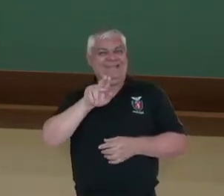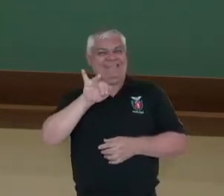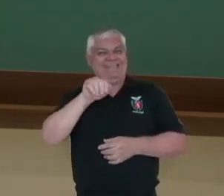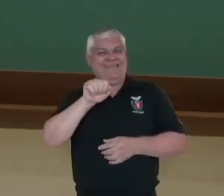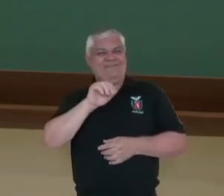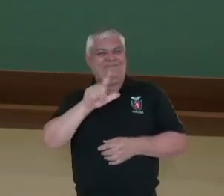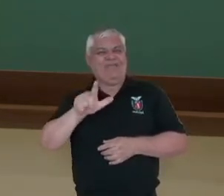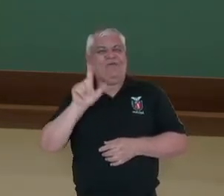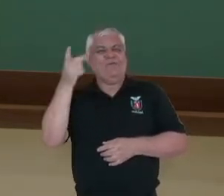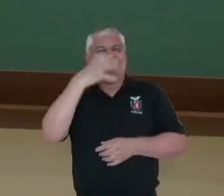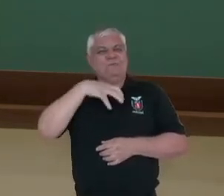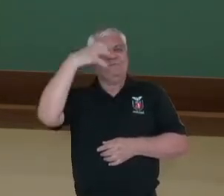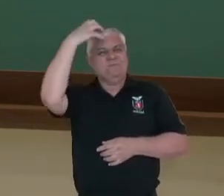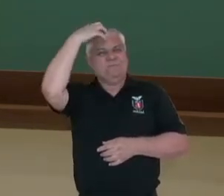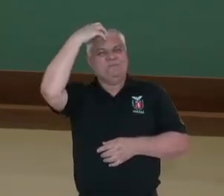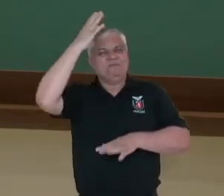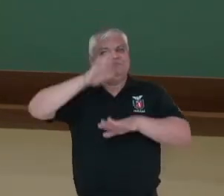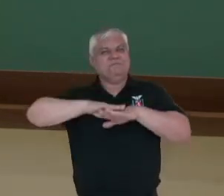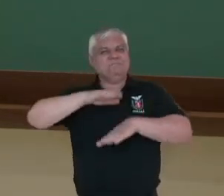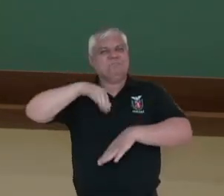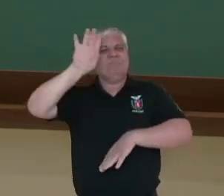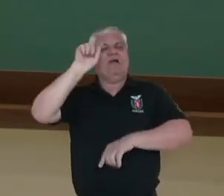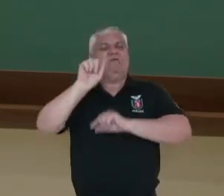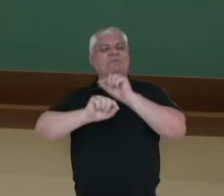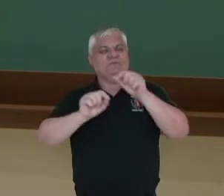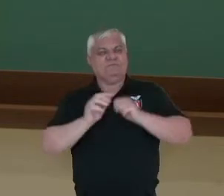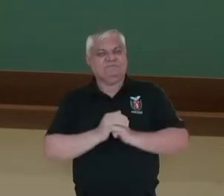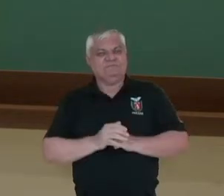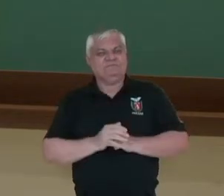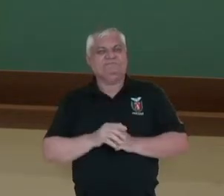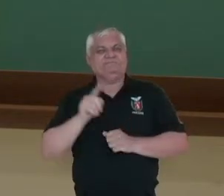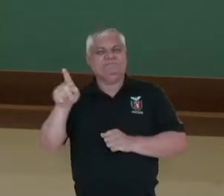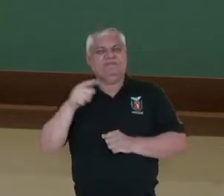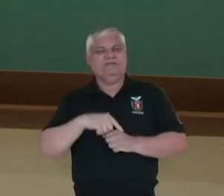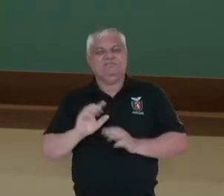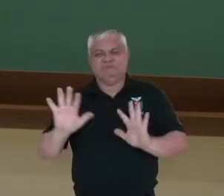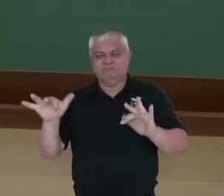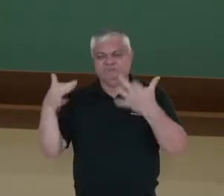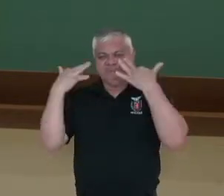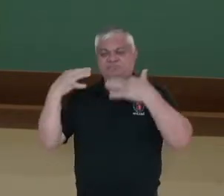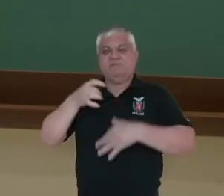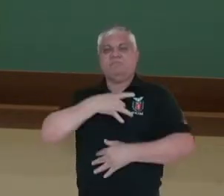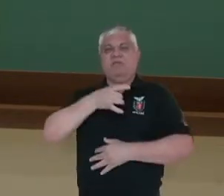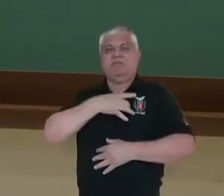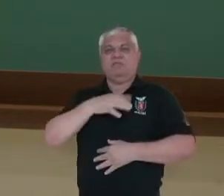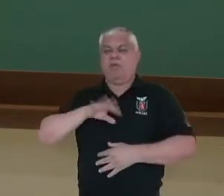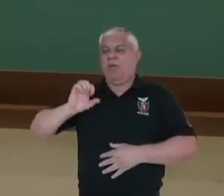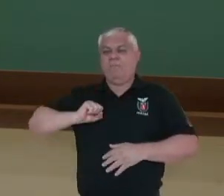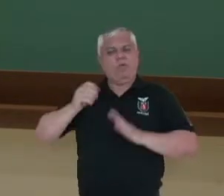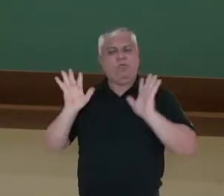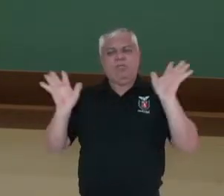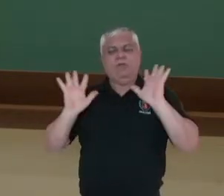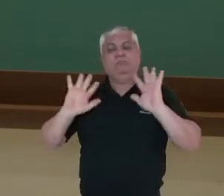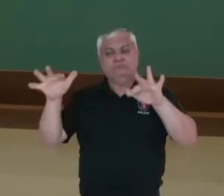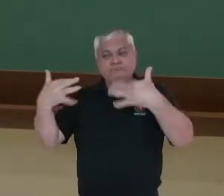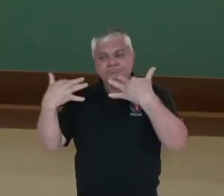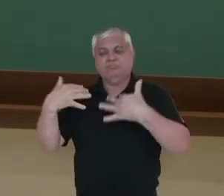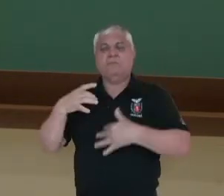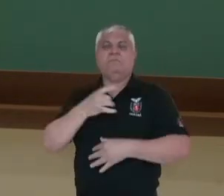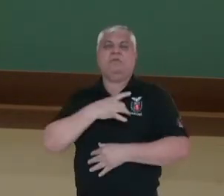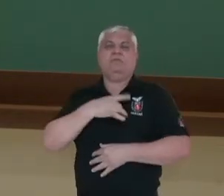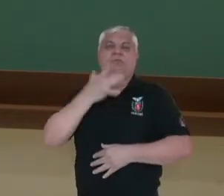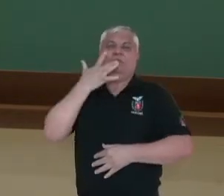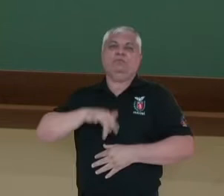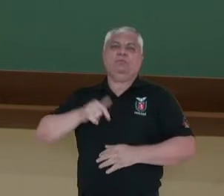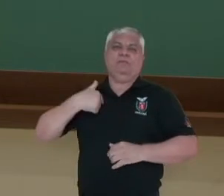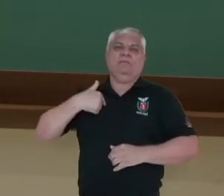mais vantajoso para um príncipe se fazer temido do que amado, porque o amor, ele é